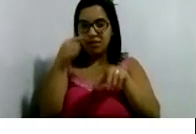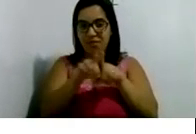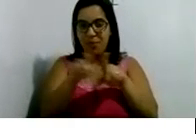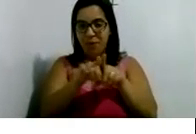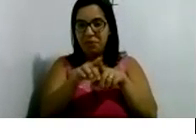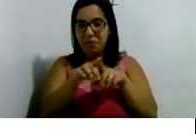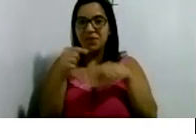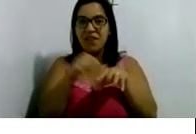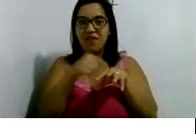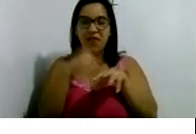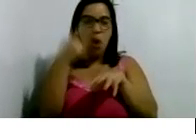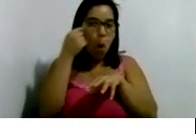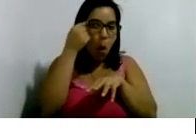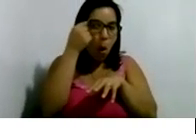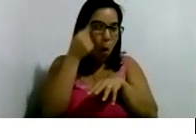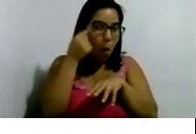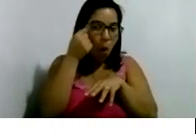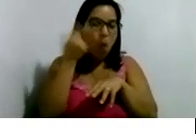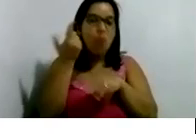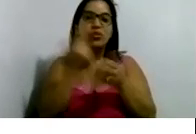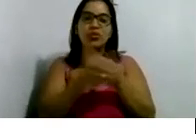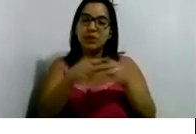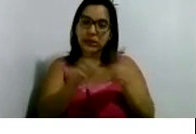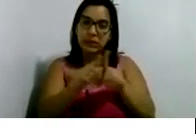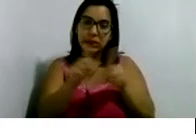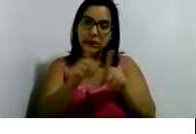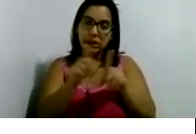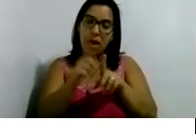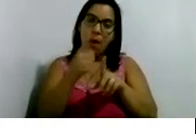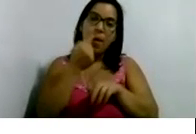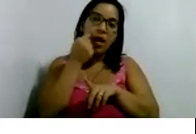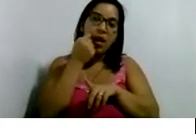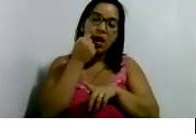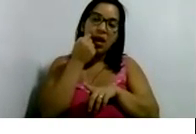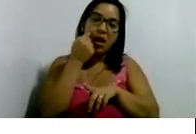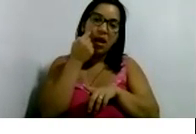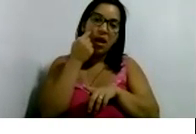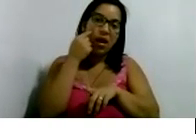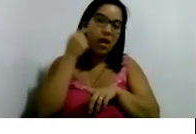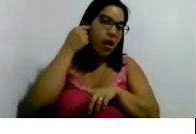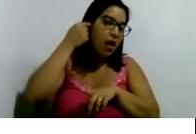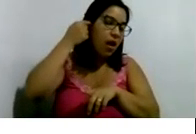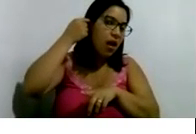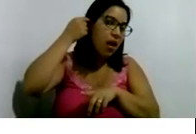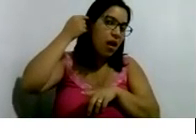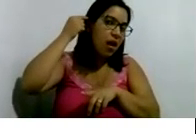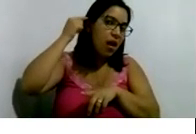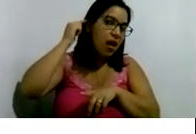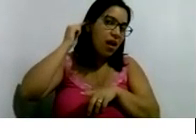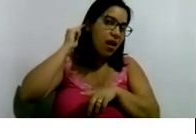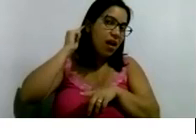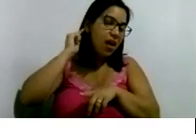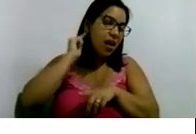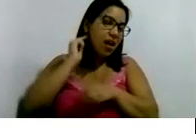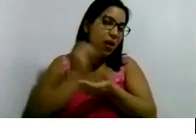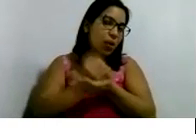ver o vestígio do olho e a saliência auricular, formando o pavilhão auricular lá